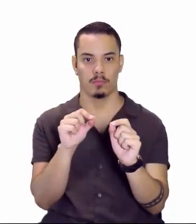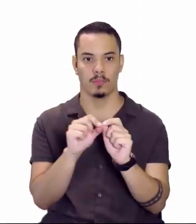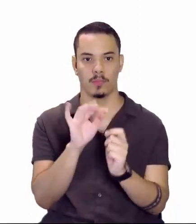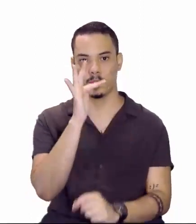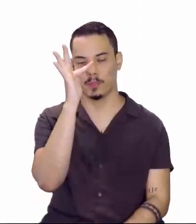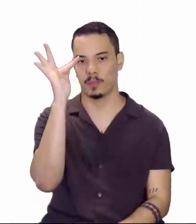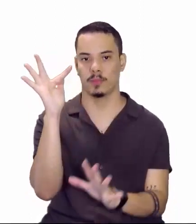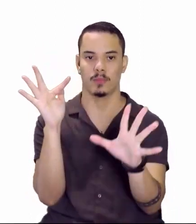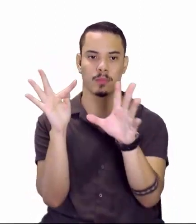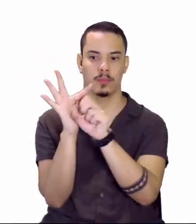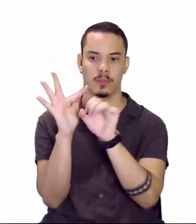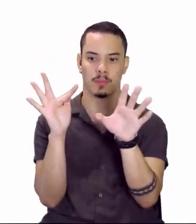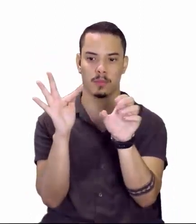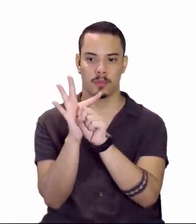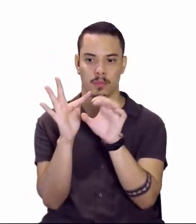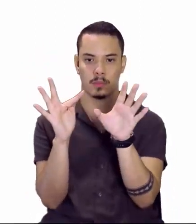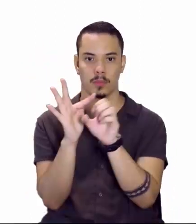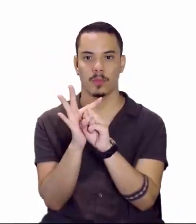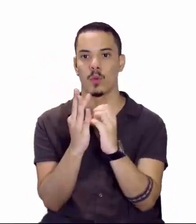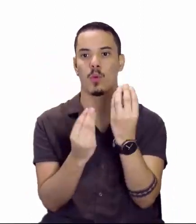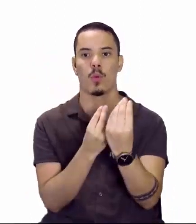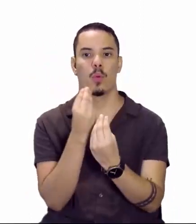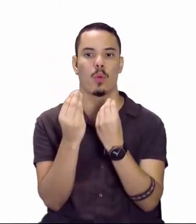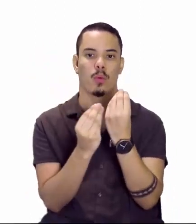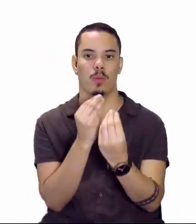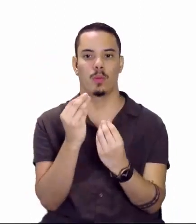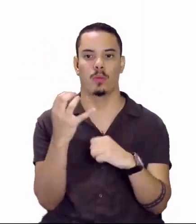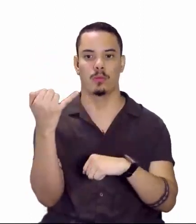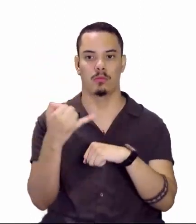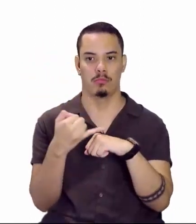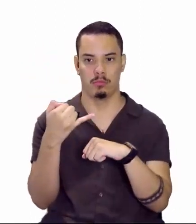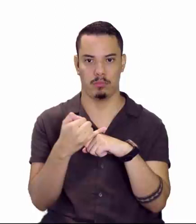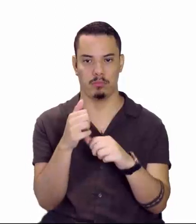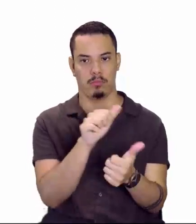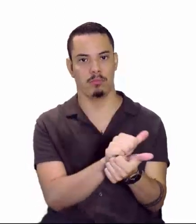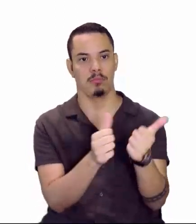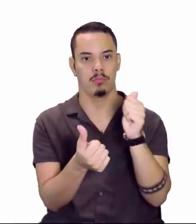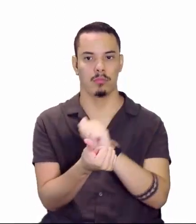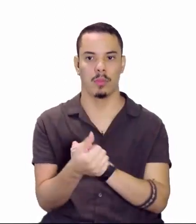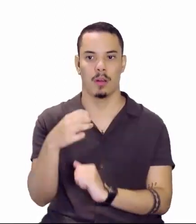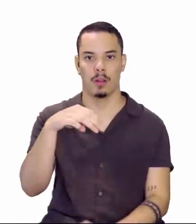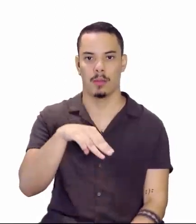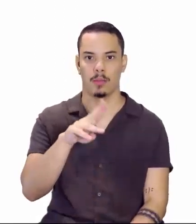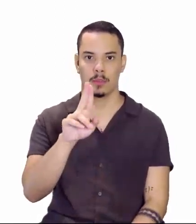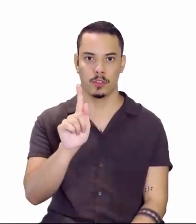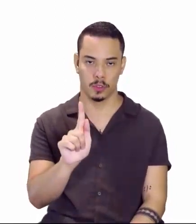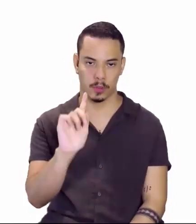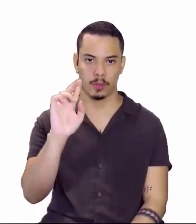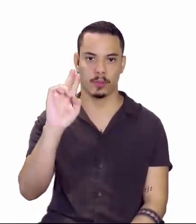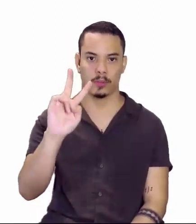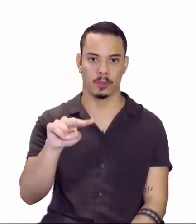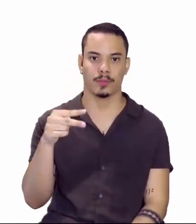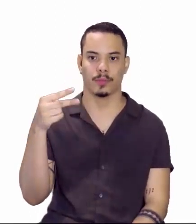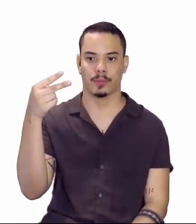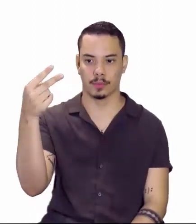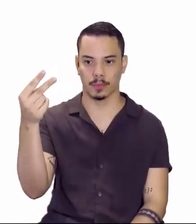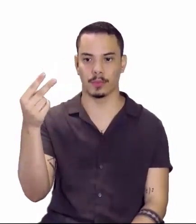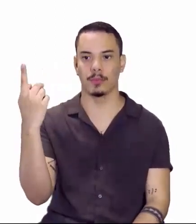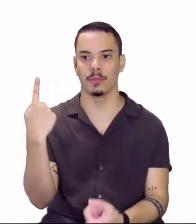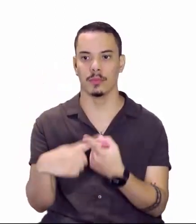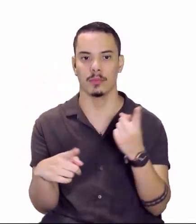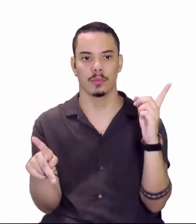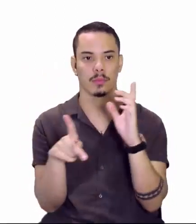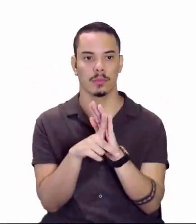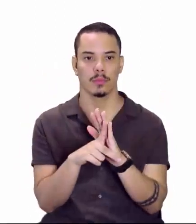fotossíntese sobre a forma de íons. E esse íon é o íon Mg2+, é o íon magnésio, é o cátion